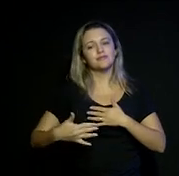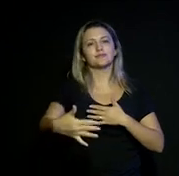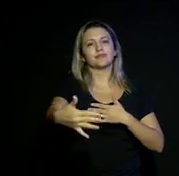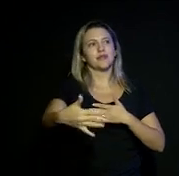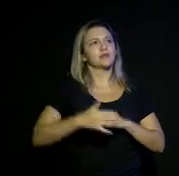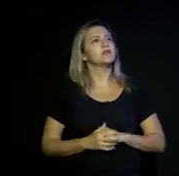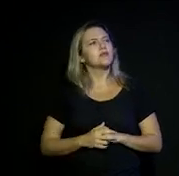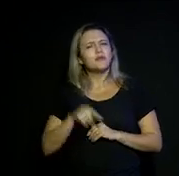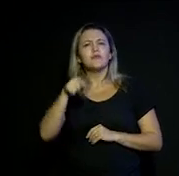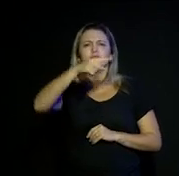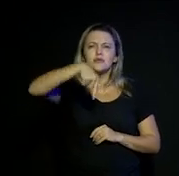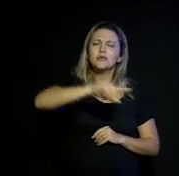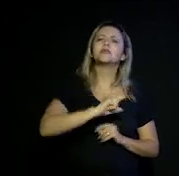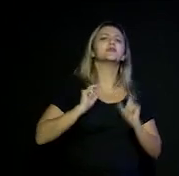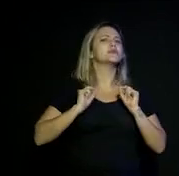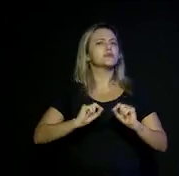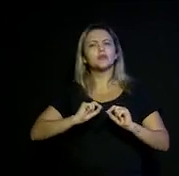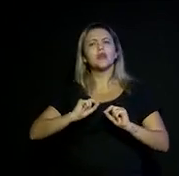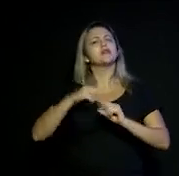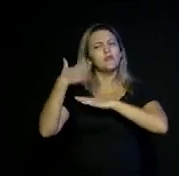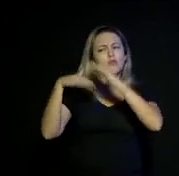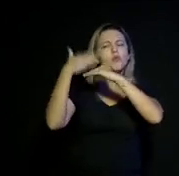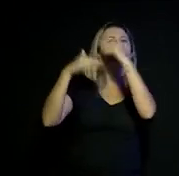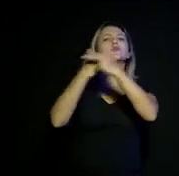corrosão. Vocês estão construindo alguma coisa desse tipo?